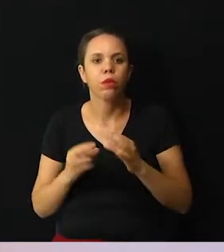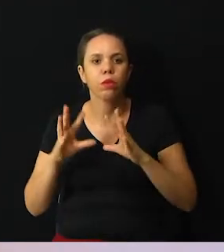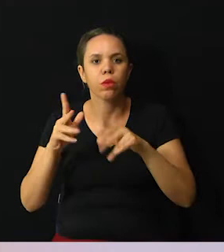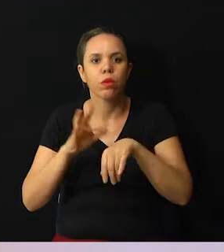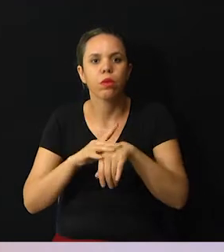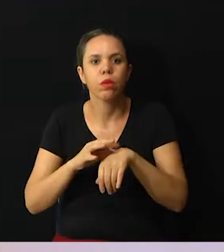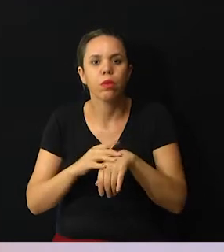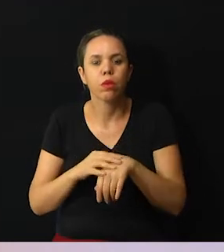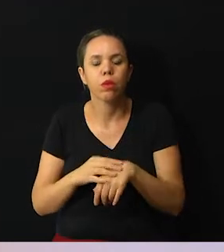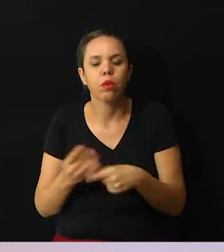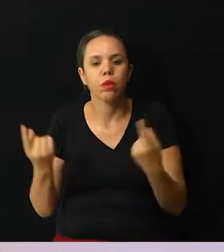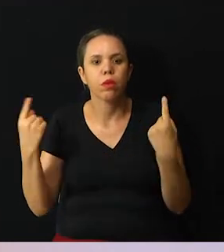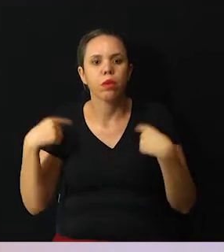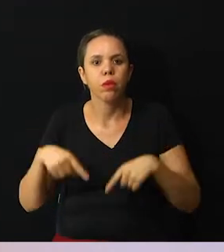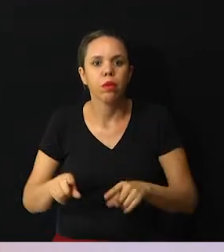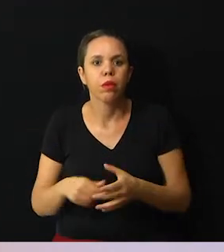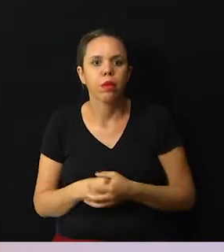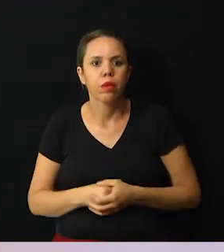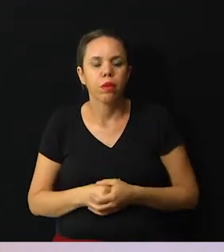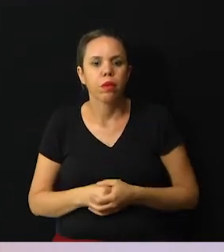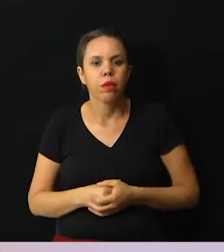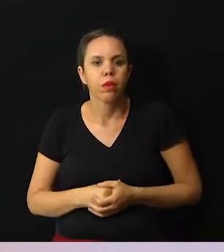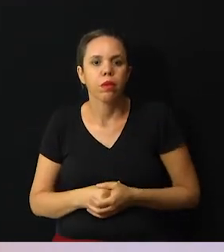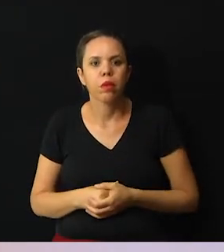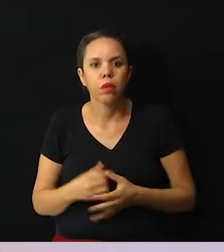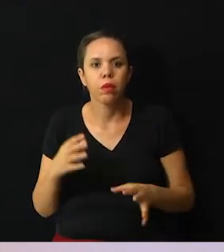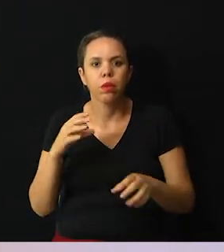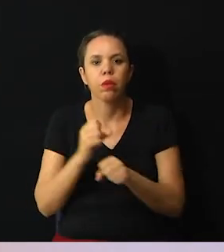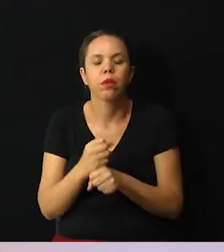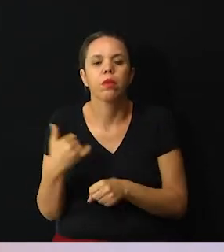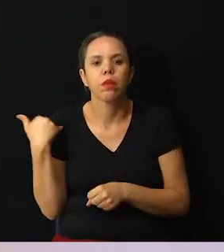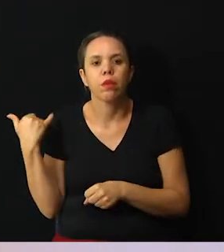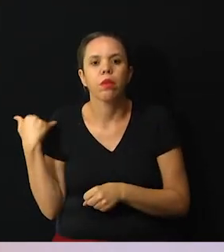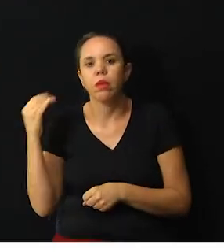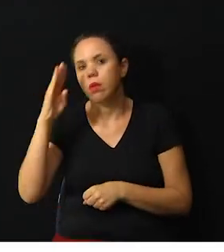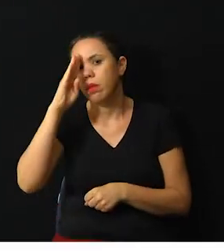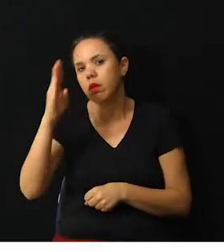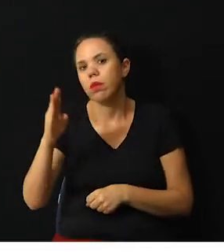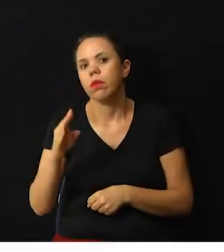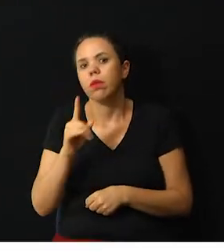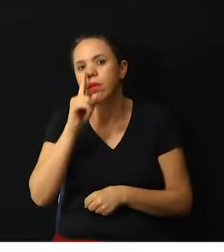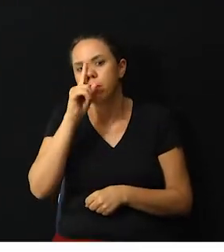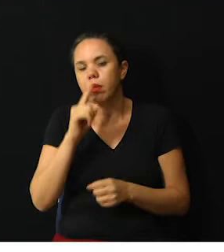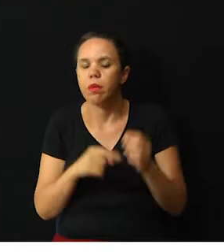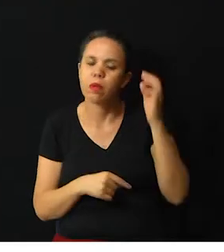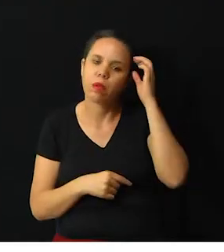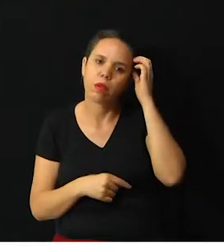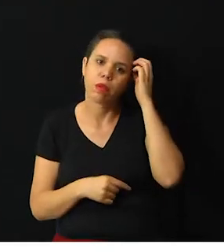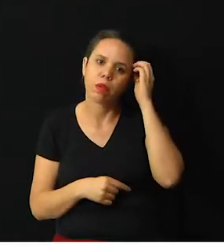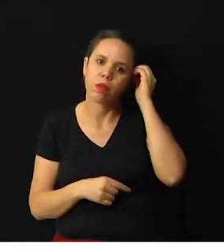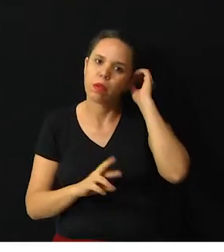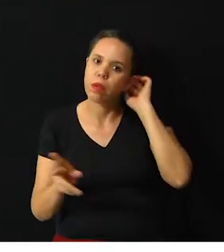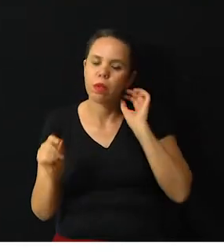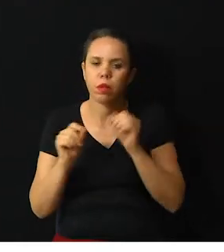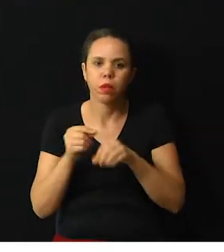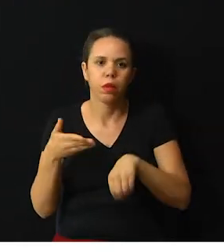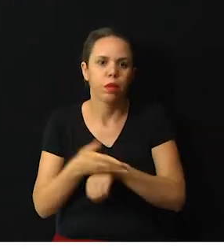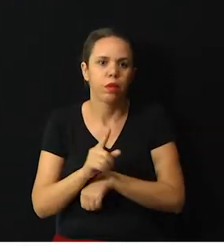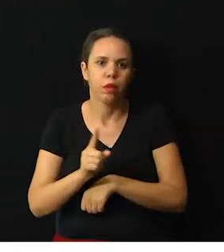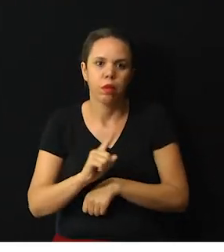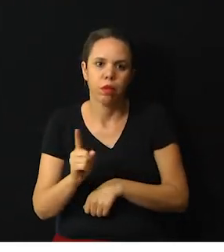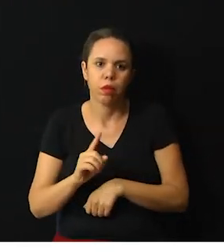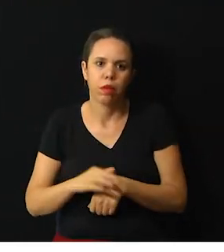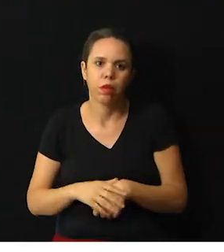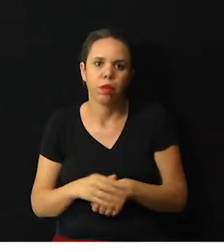Como todas as doenças que são degenerativas, elas são cumulativas e a idade é o principal fator de risco, mas elas não fazem